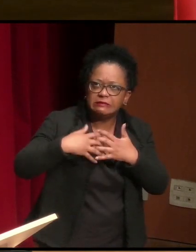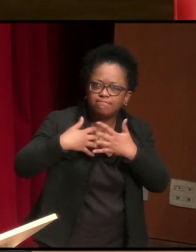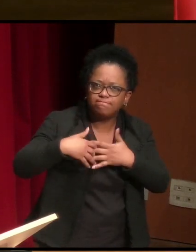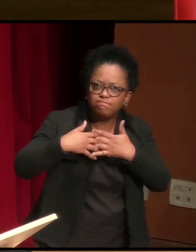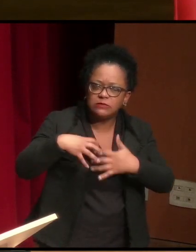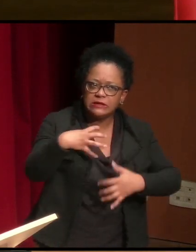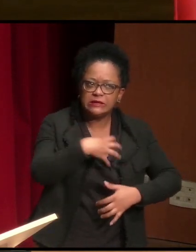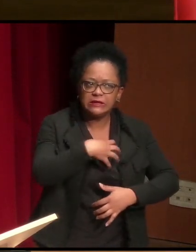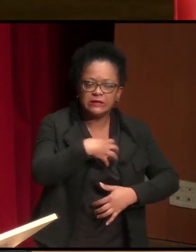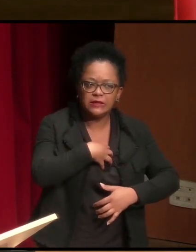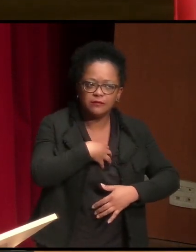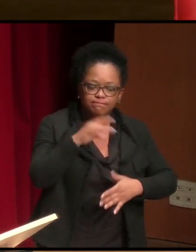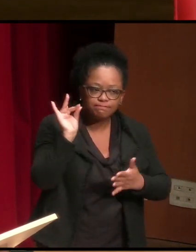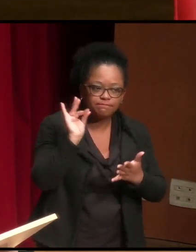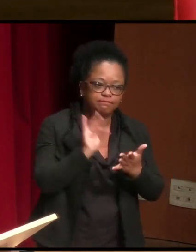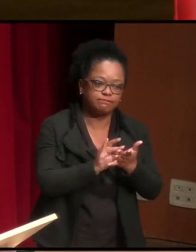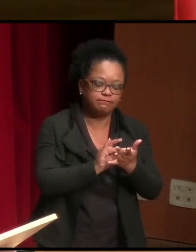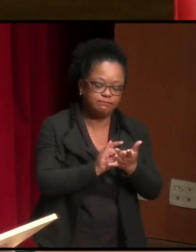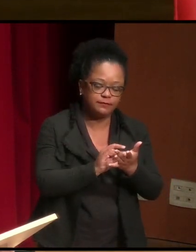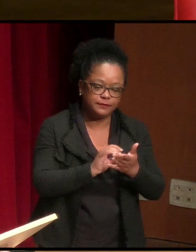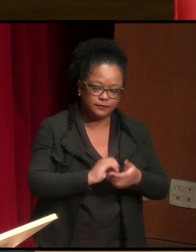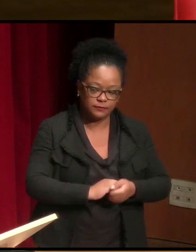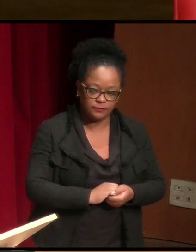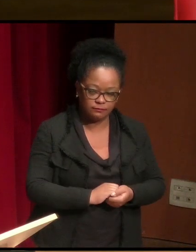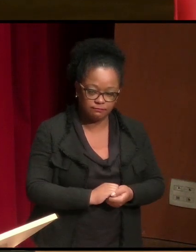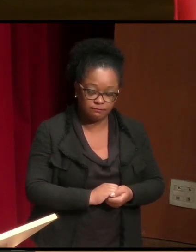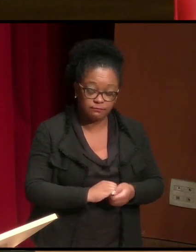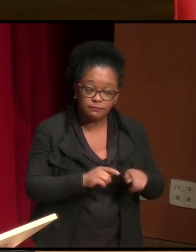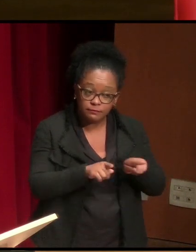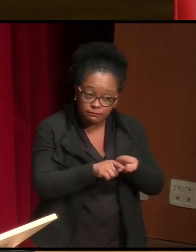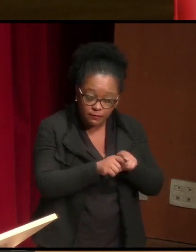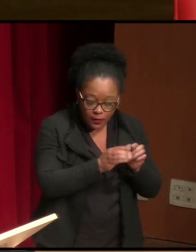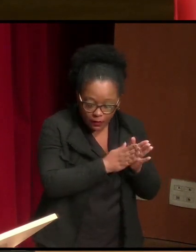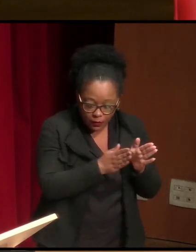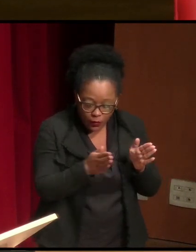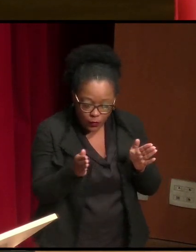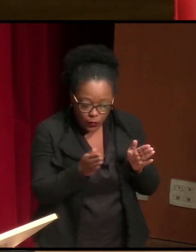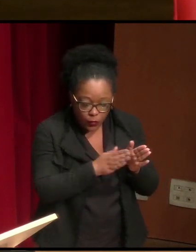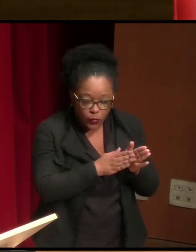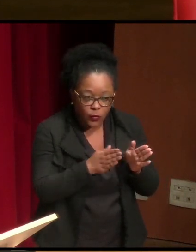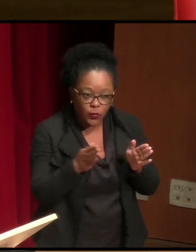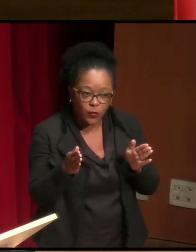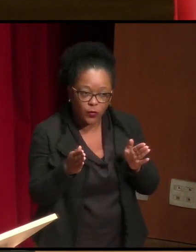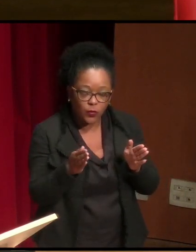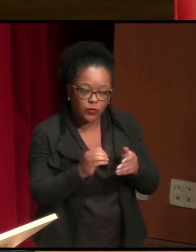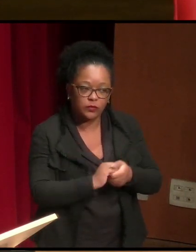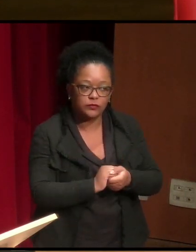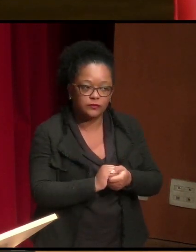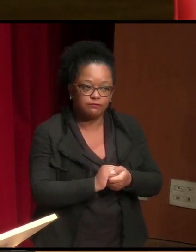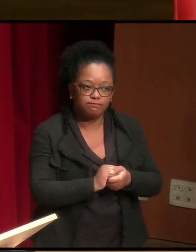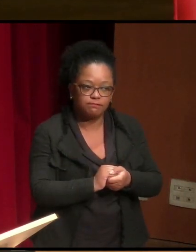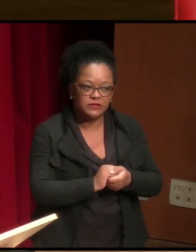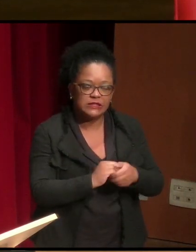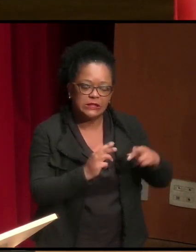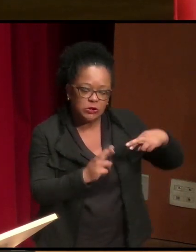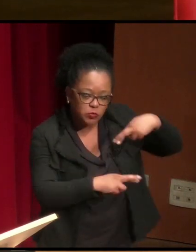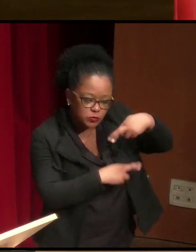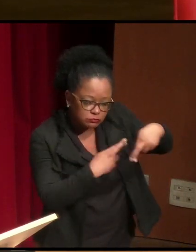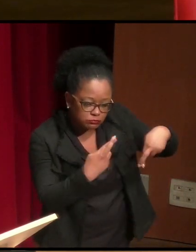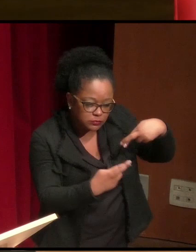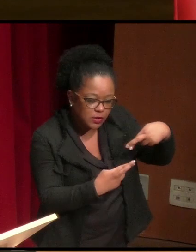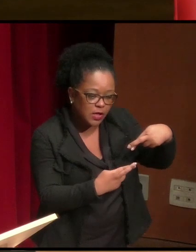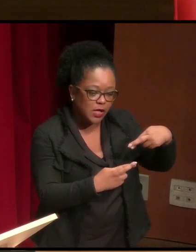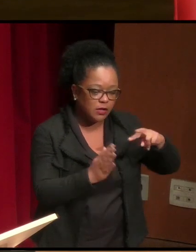E aí eu acho que nessa caminhada de ressignificação da